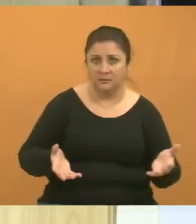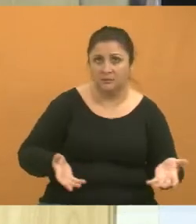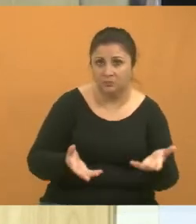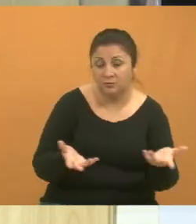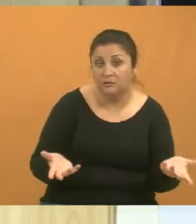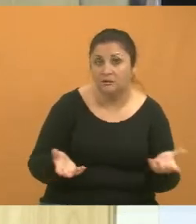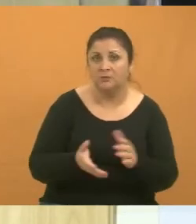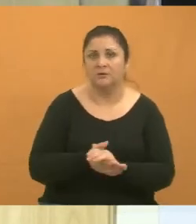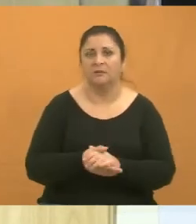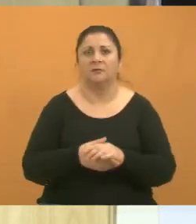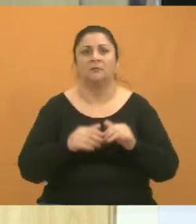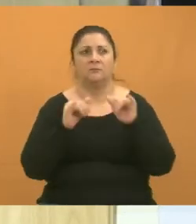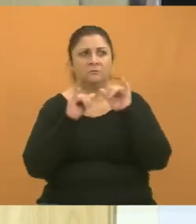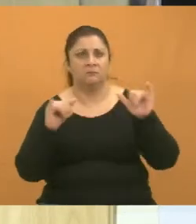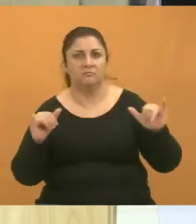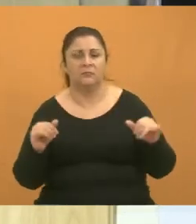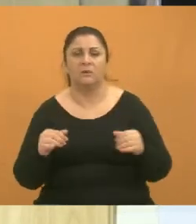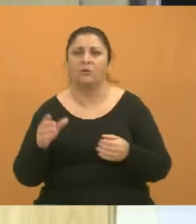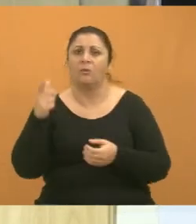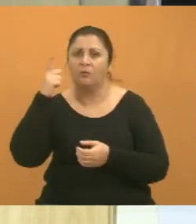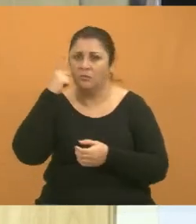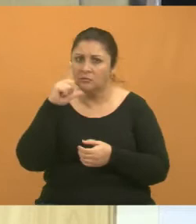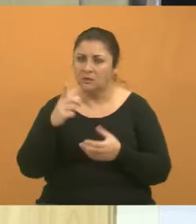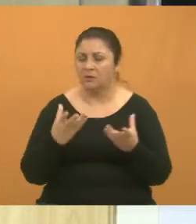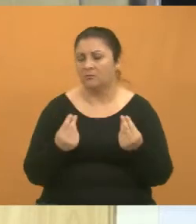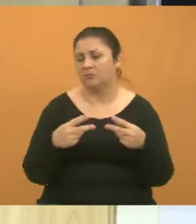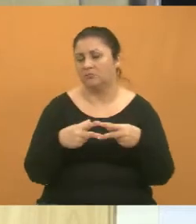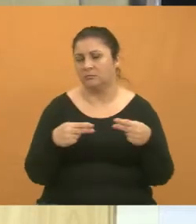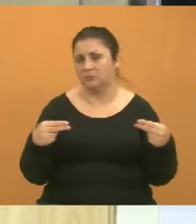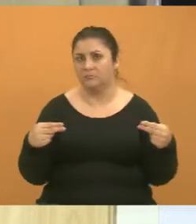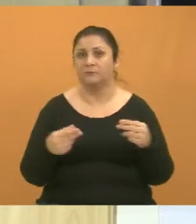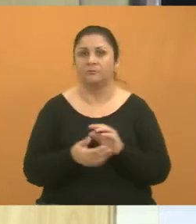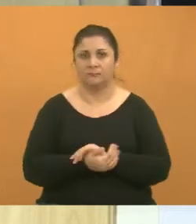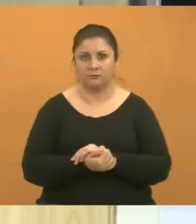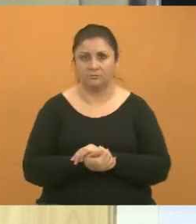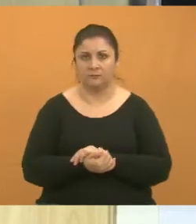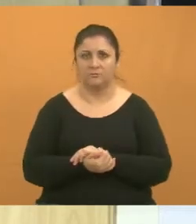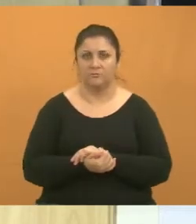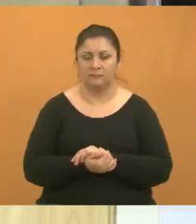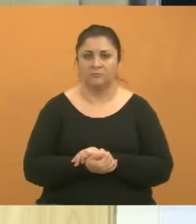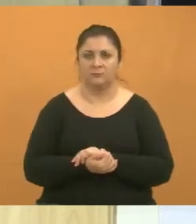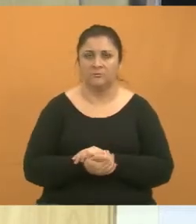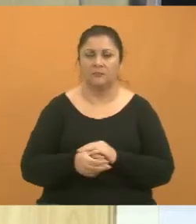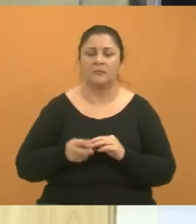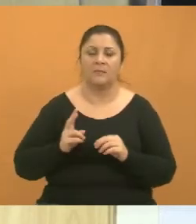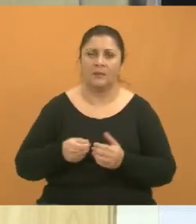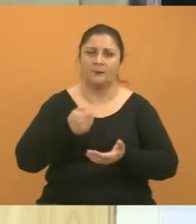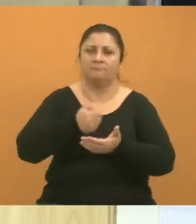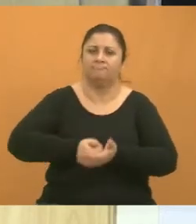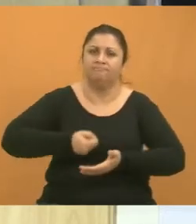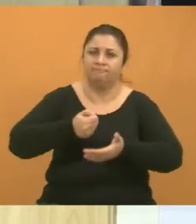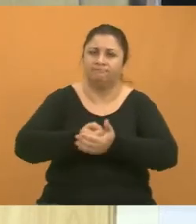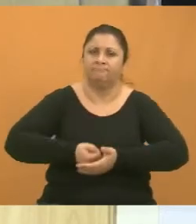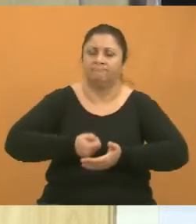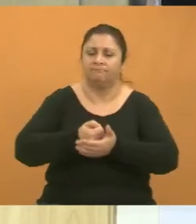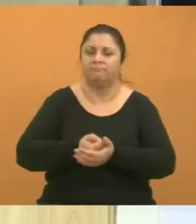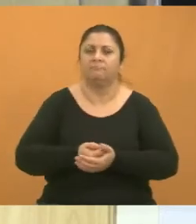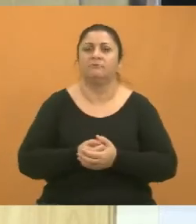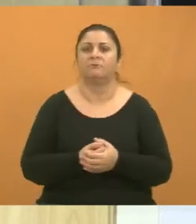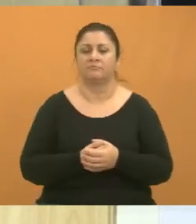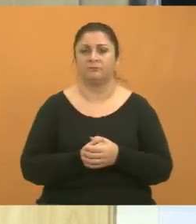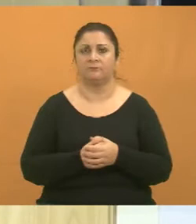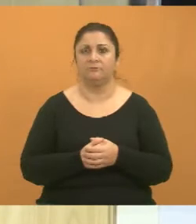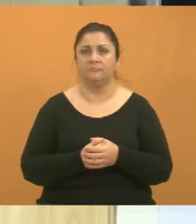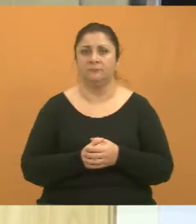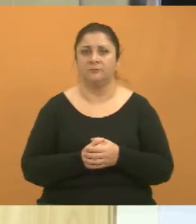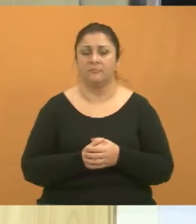né, vocês arrecadam várias coisas, é um ativismo incansável, né, essa